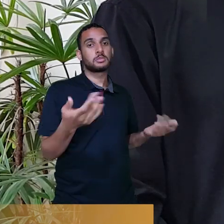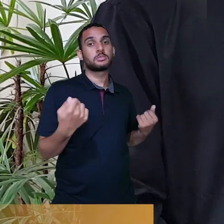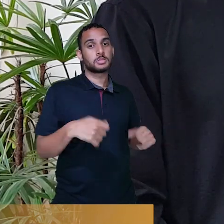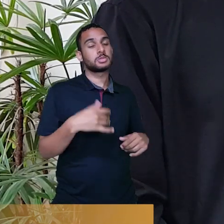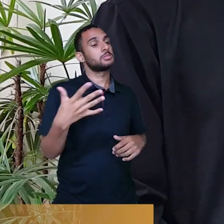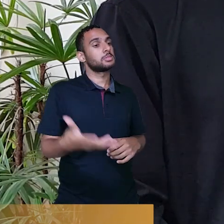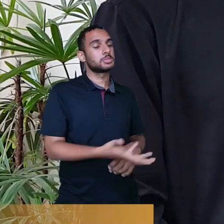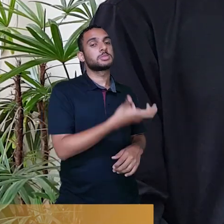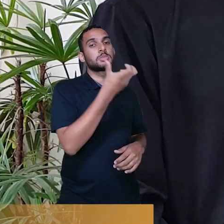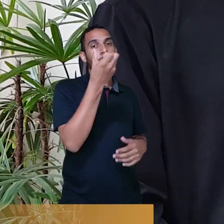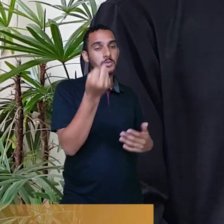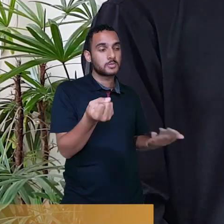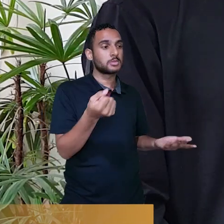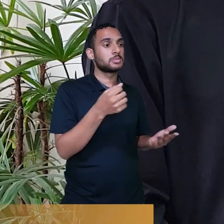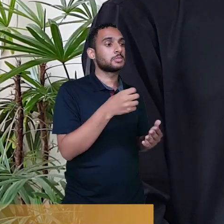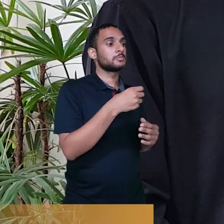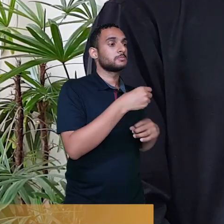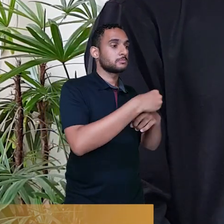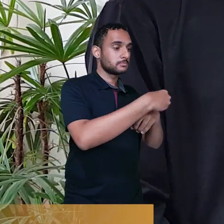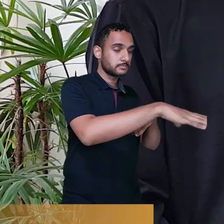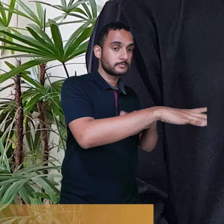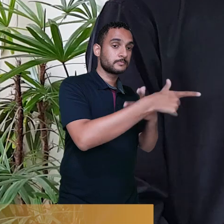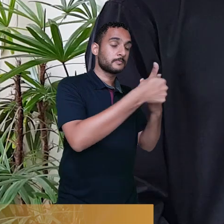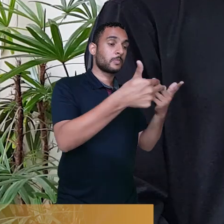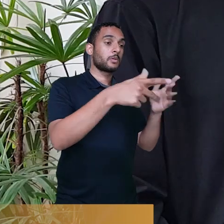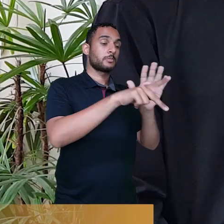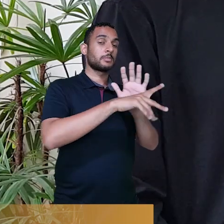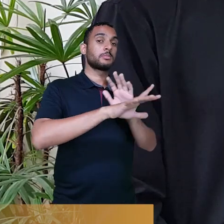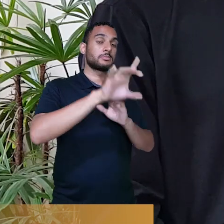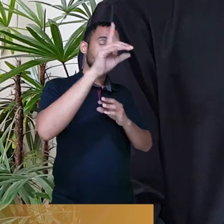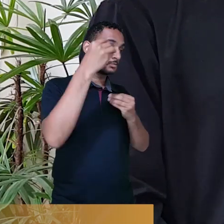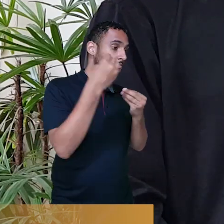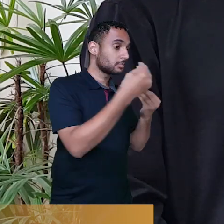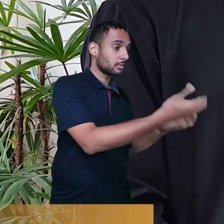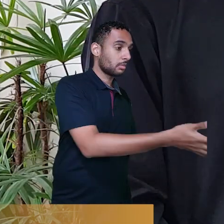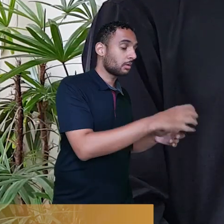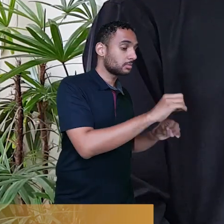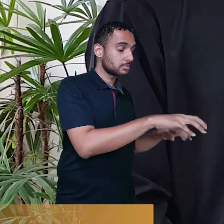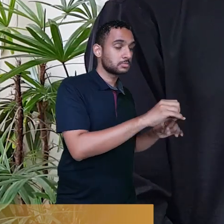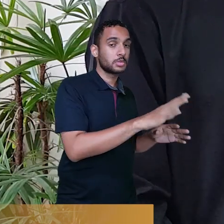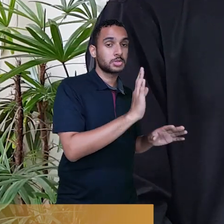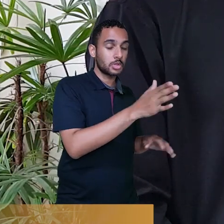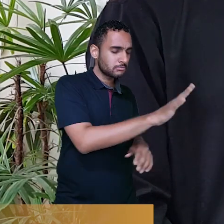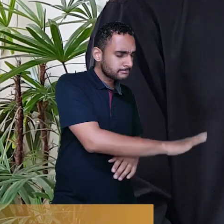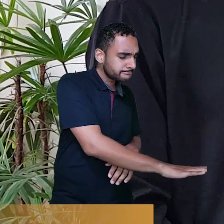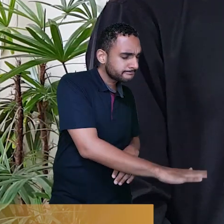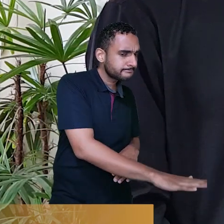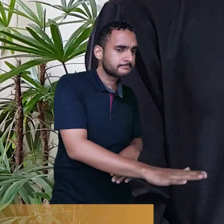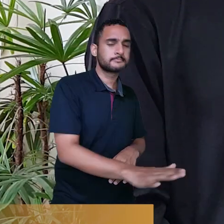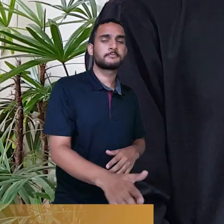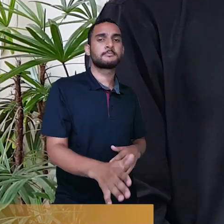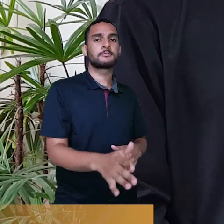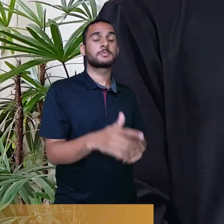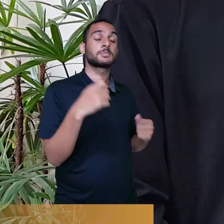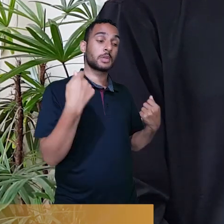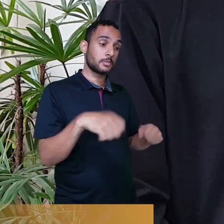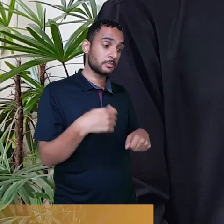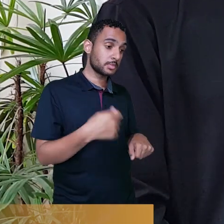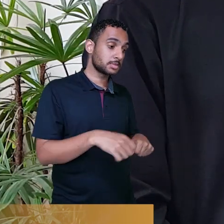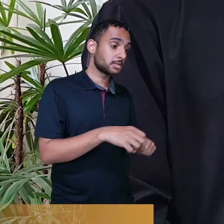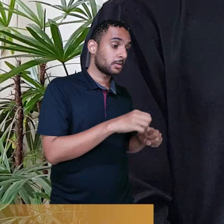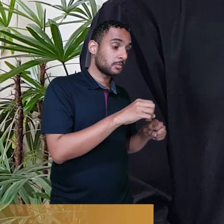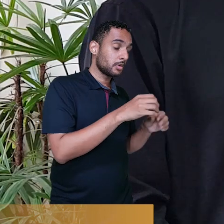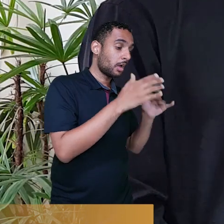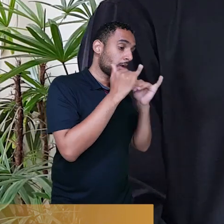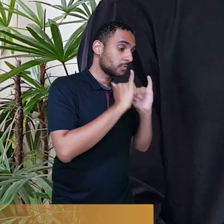oferecer a salvação oferecer as coisas sagradas as coisas de deus para as crianças desde cedo nós